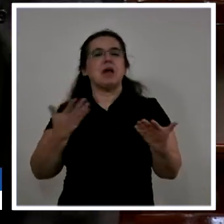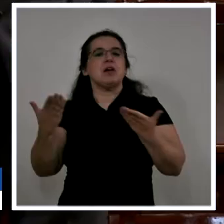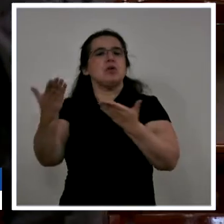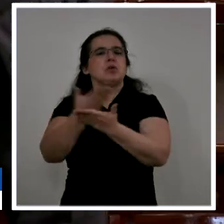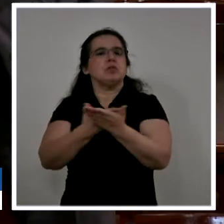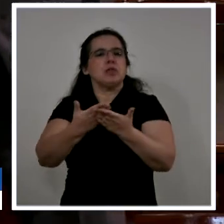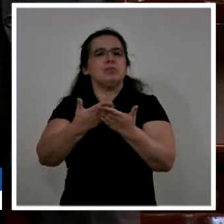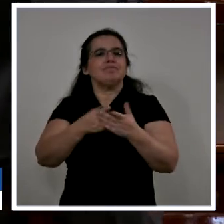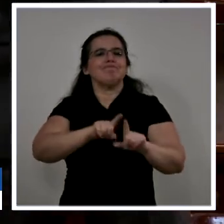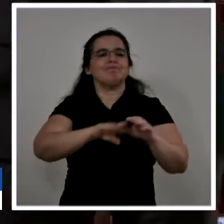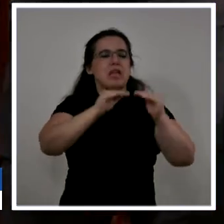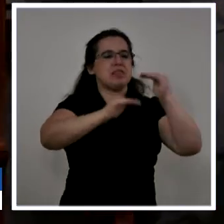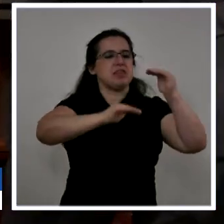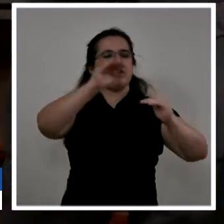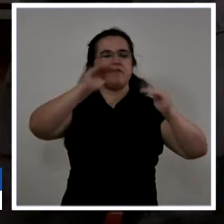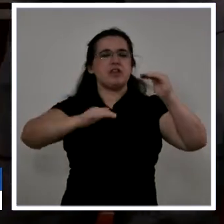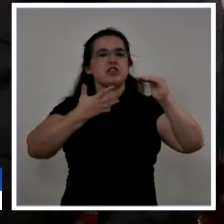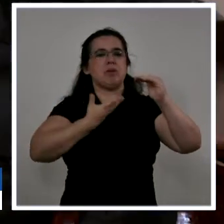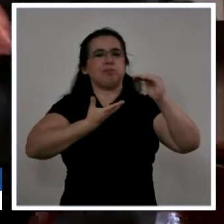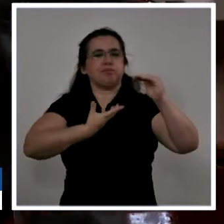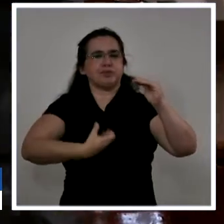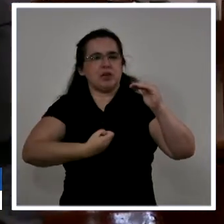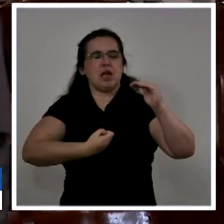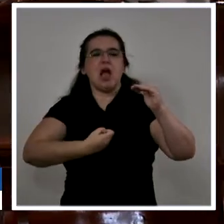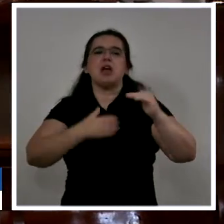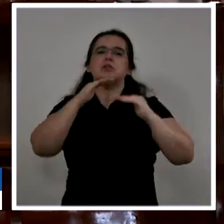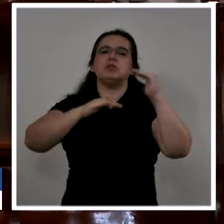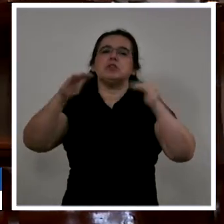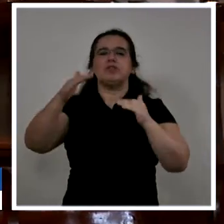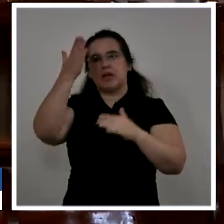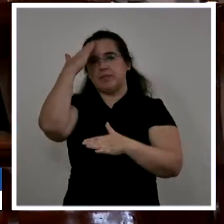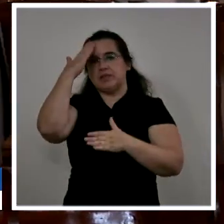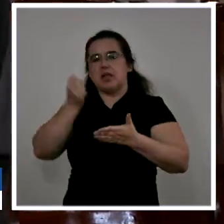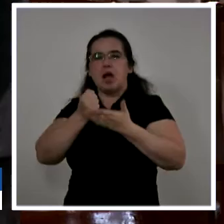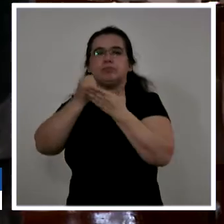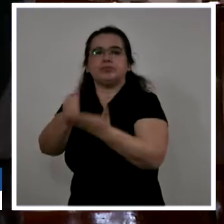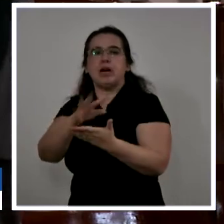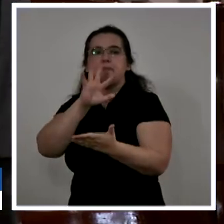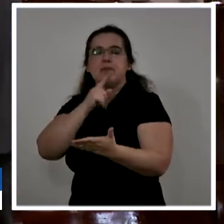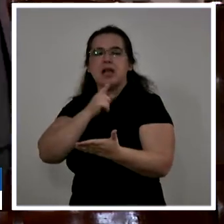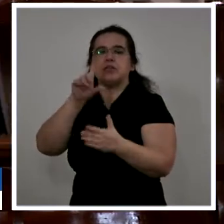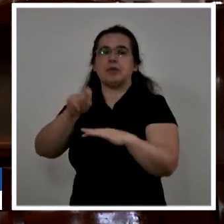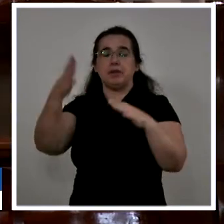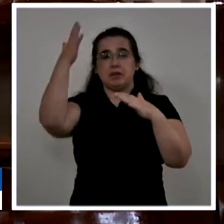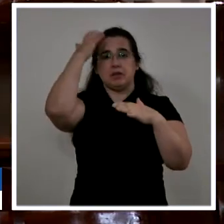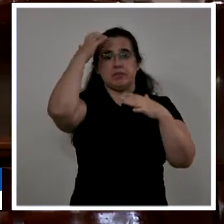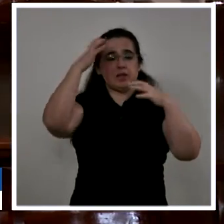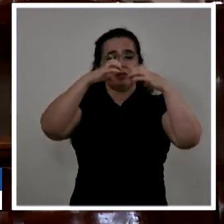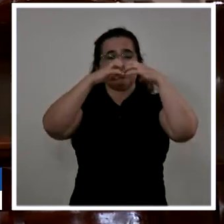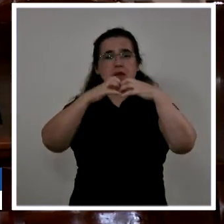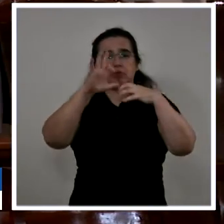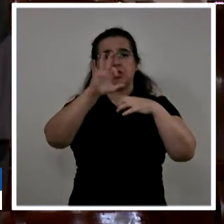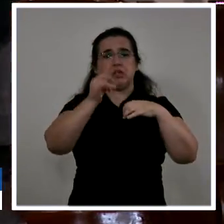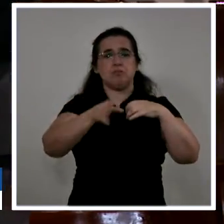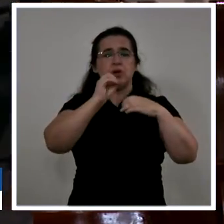os níveis de depressão e níveis de suporte das mães e o tamanho dos hipocampos dos seus filhos. If you had a mother who did not struggle